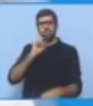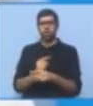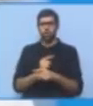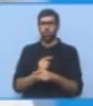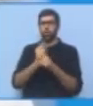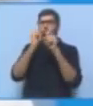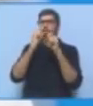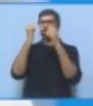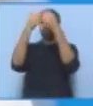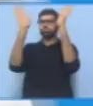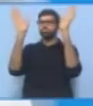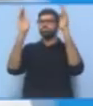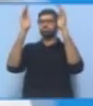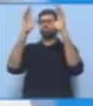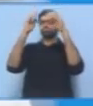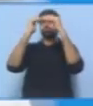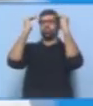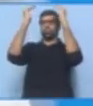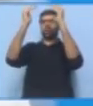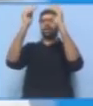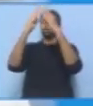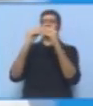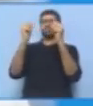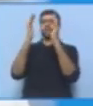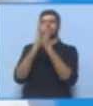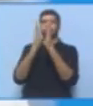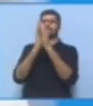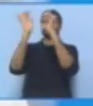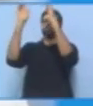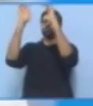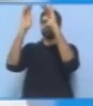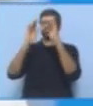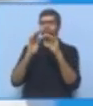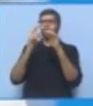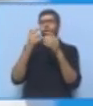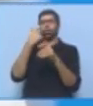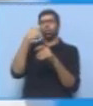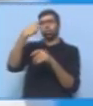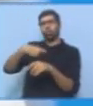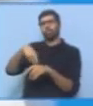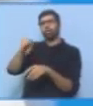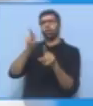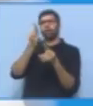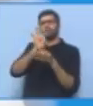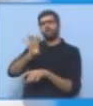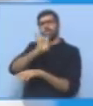o céu abriu-se e o Espírito Santo desceu sobre ele em forma corporal como uma